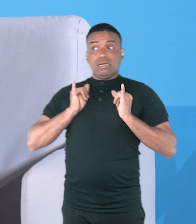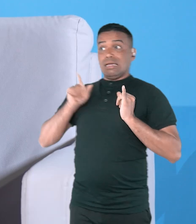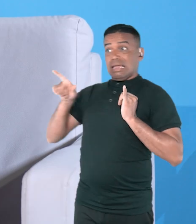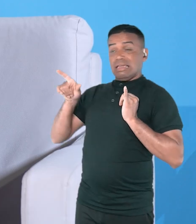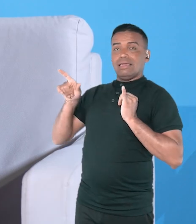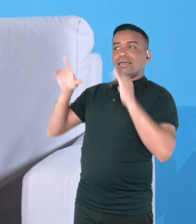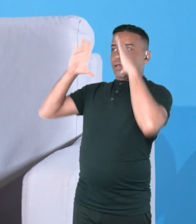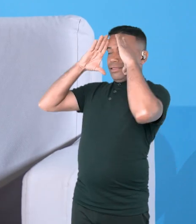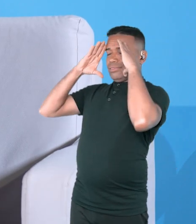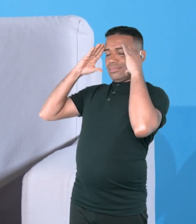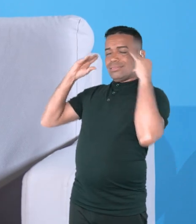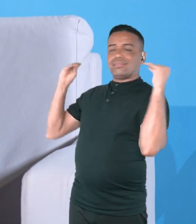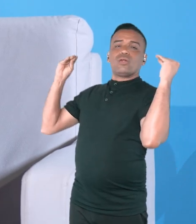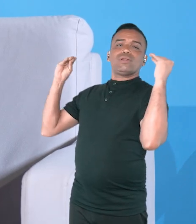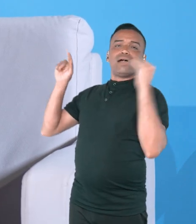os atormentados.